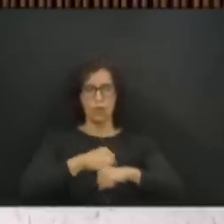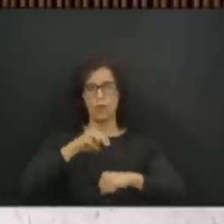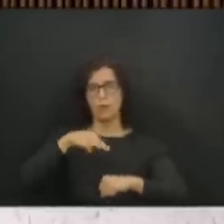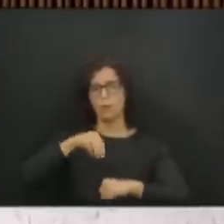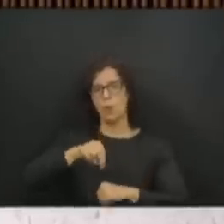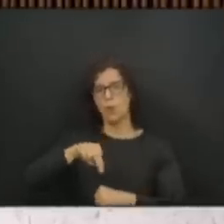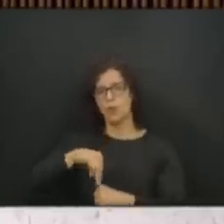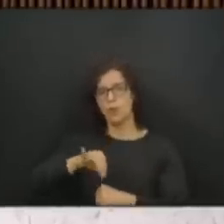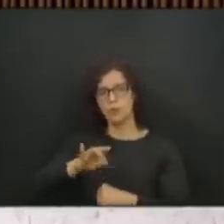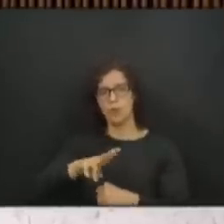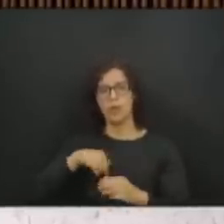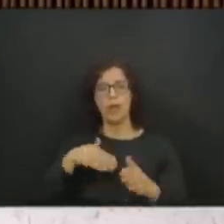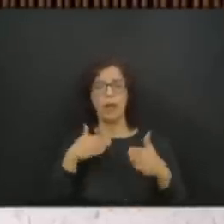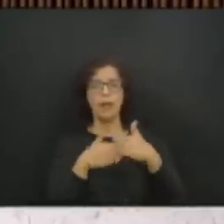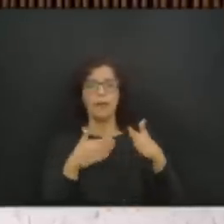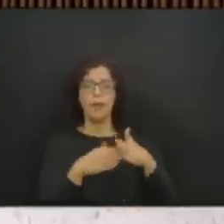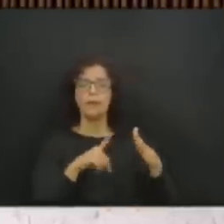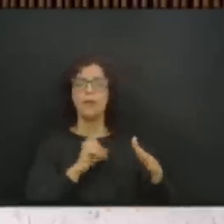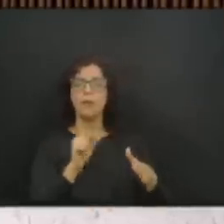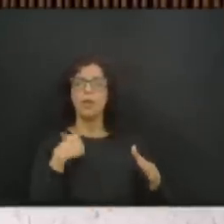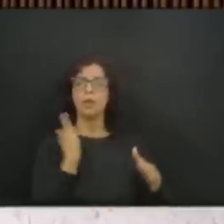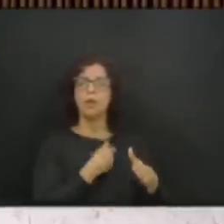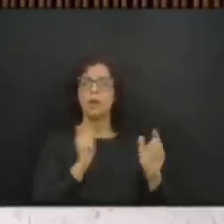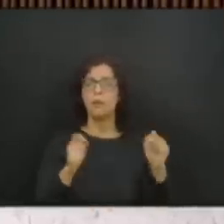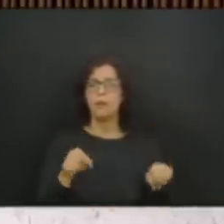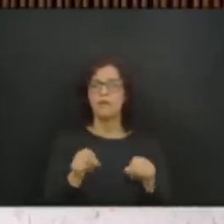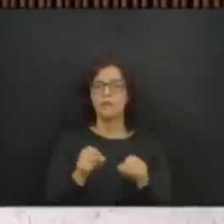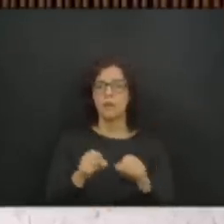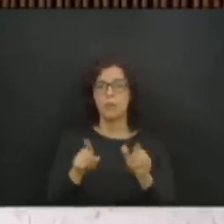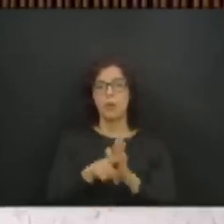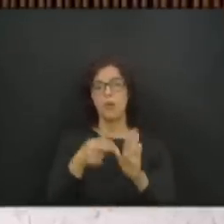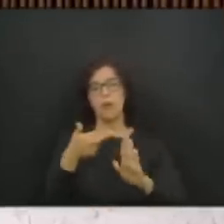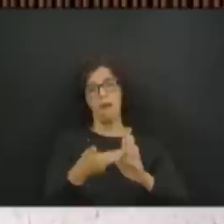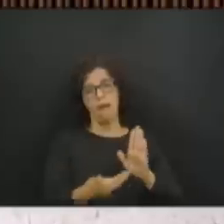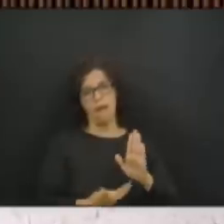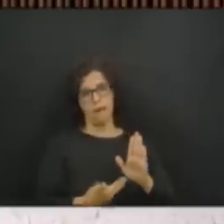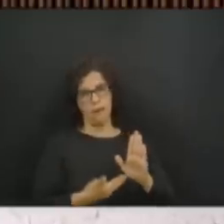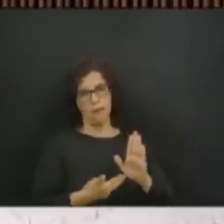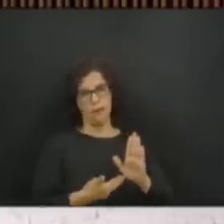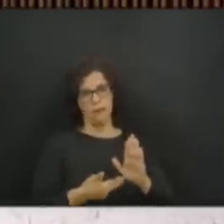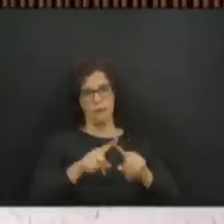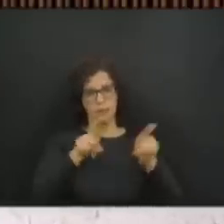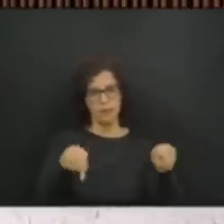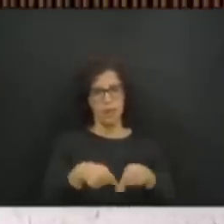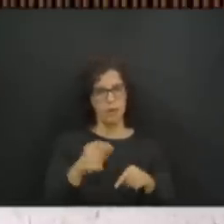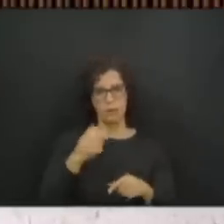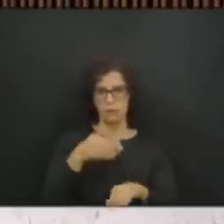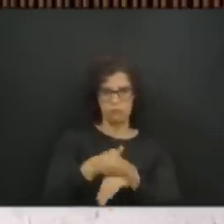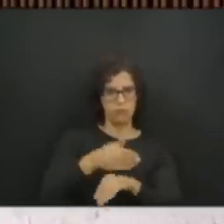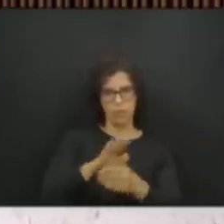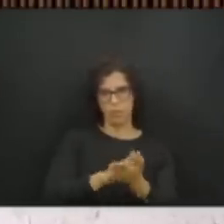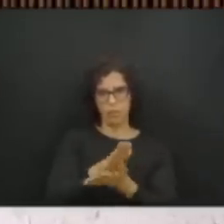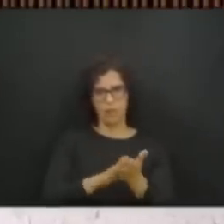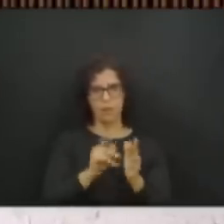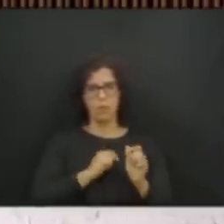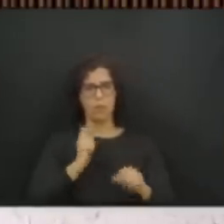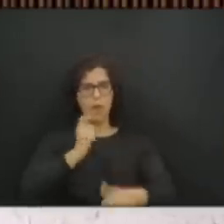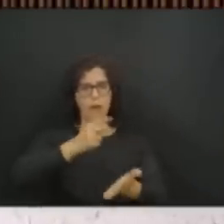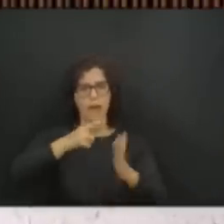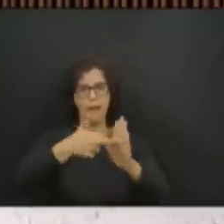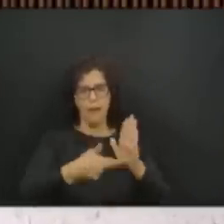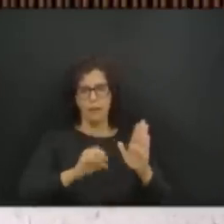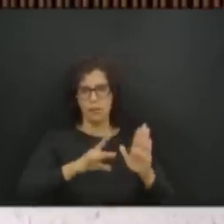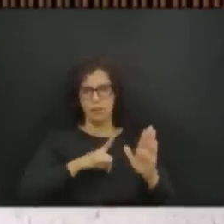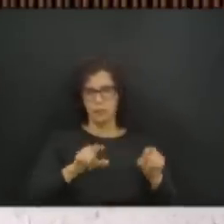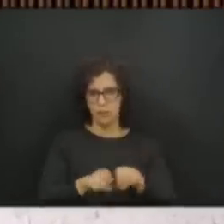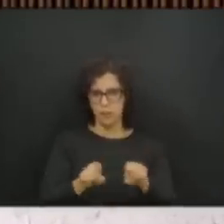do monitor se limita apenas a parte disciplina não há mais nenhuma outra atribuição que não sei disciplina